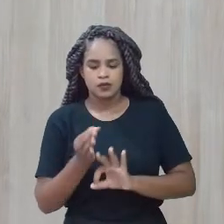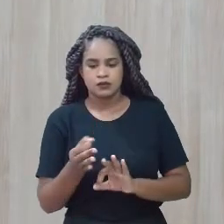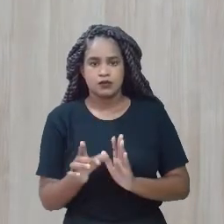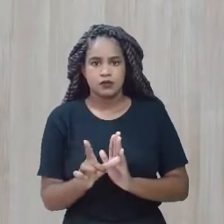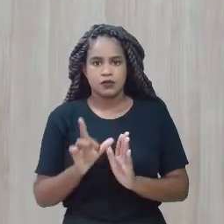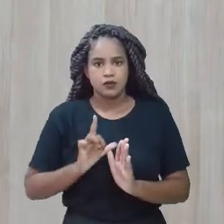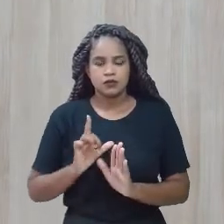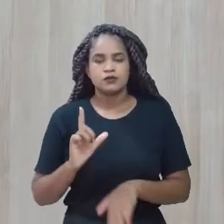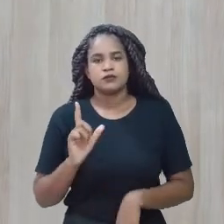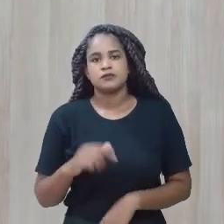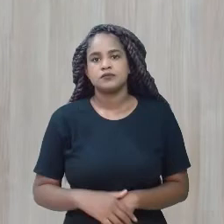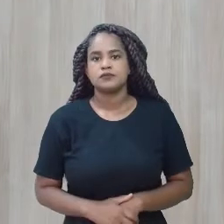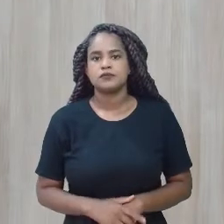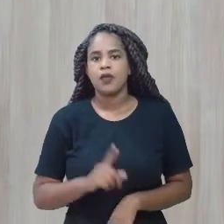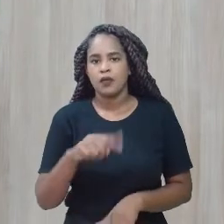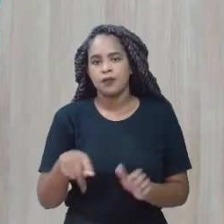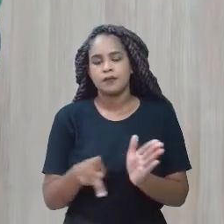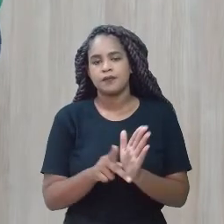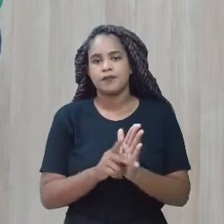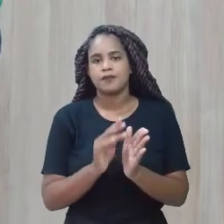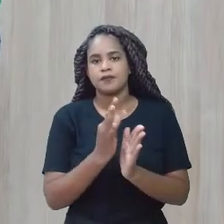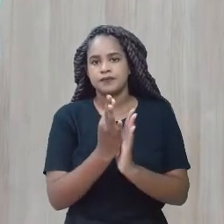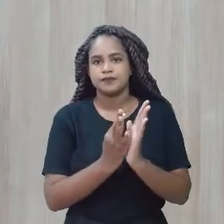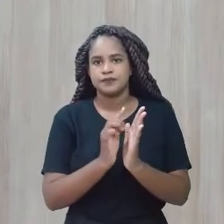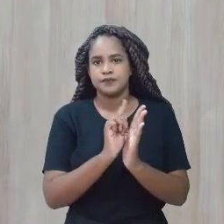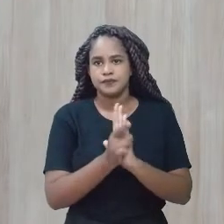estamos utilizando um gênero textual.